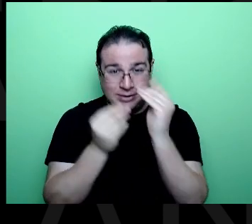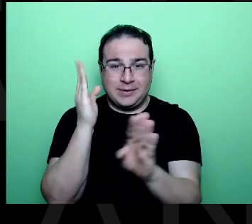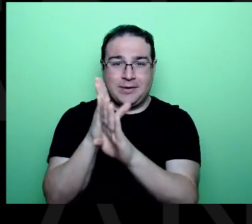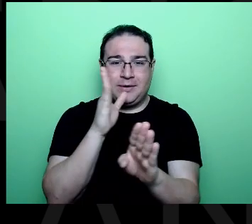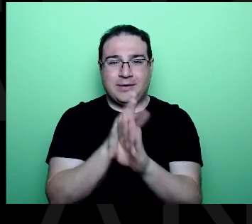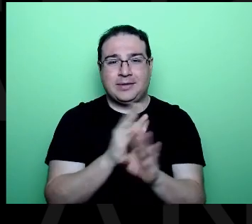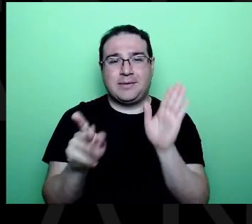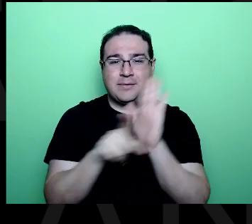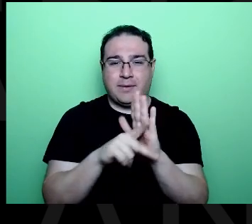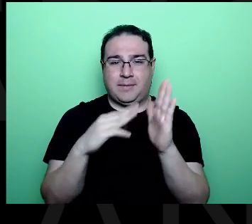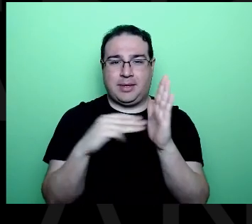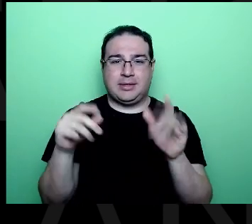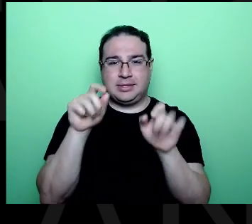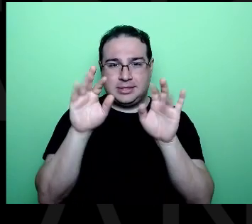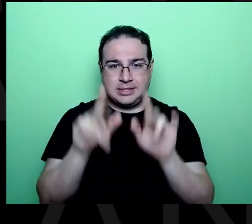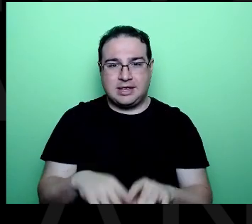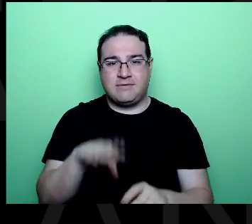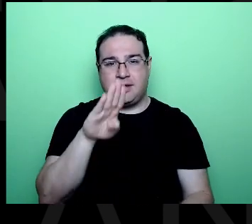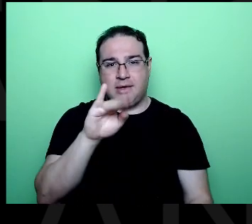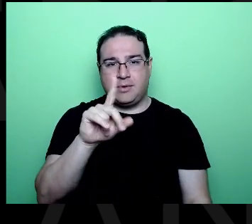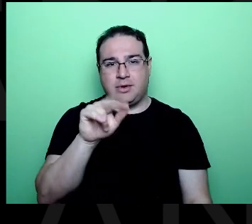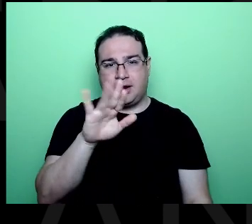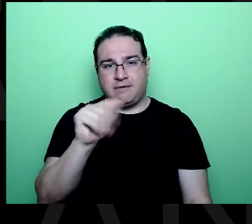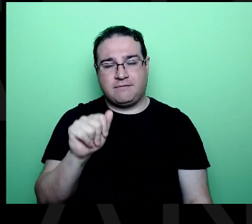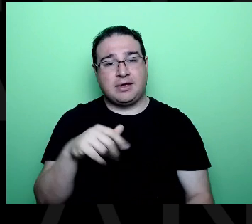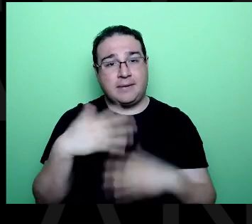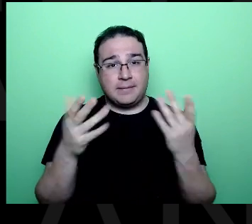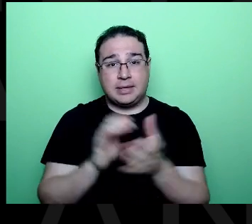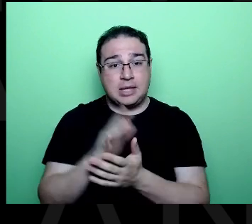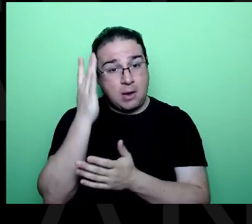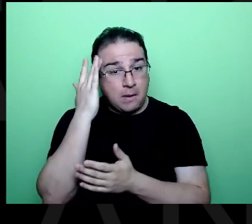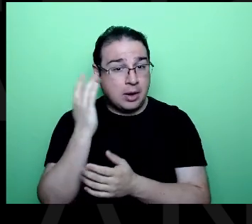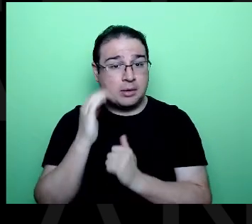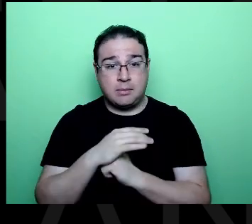próprio método para escrever uma biografia e tal. Mas eu acho que